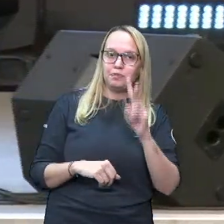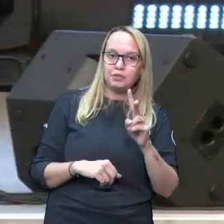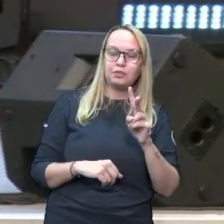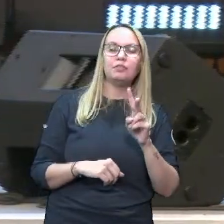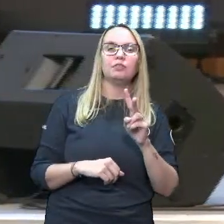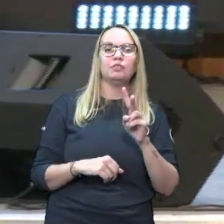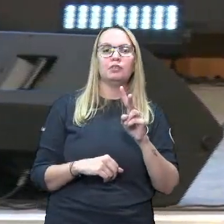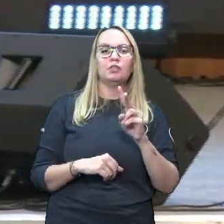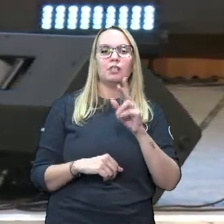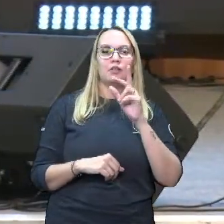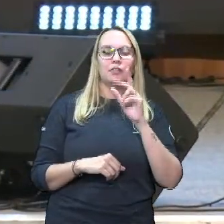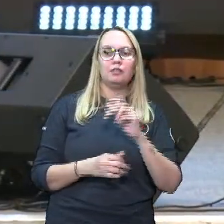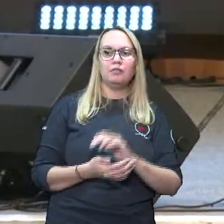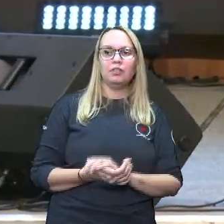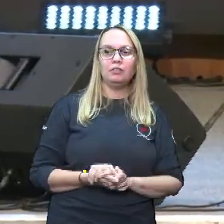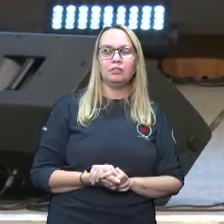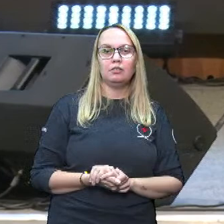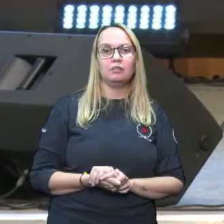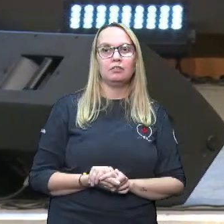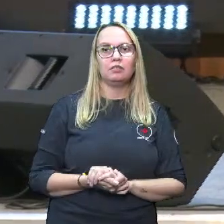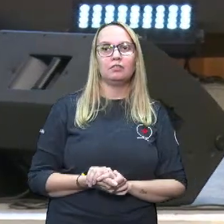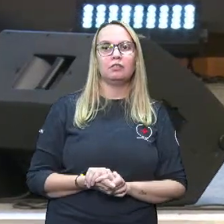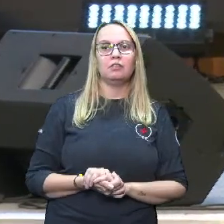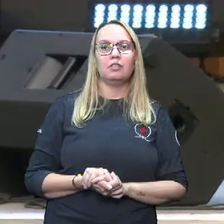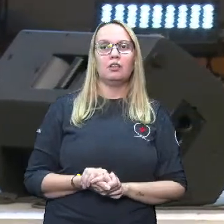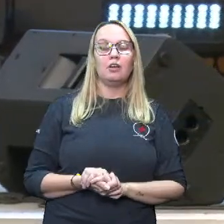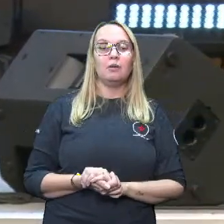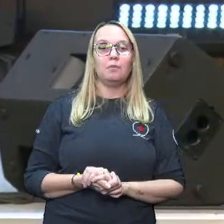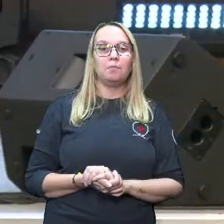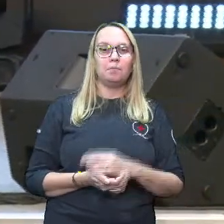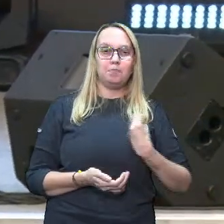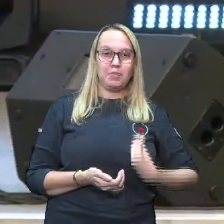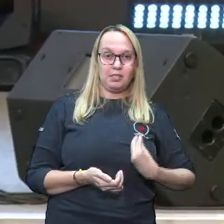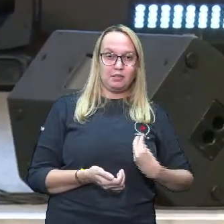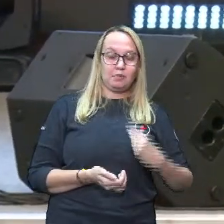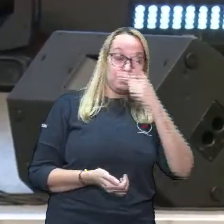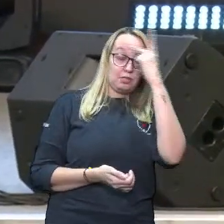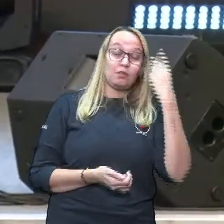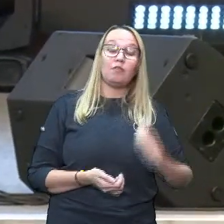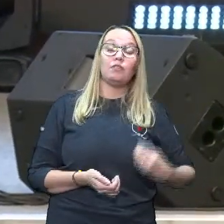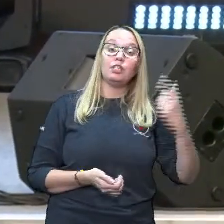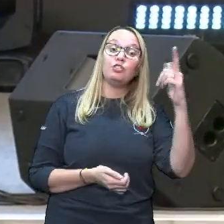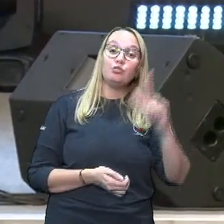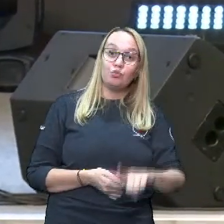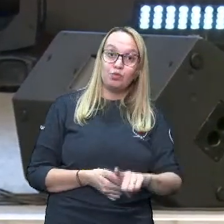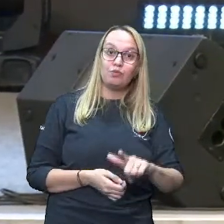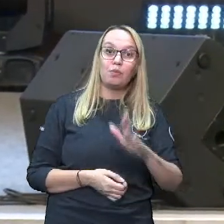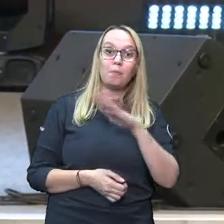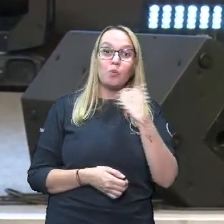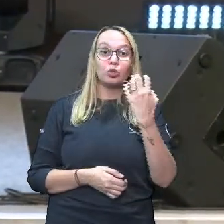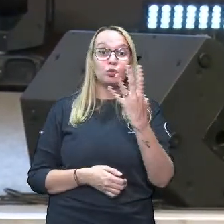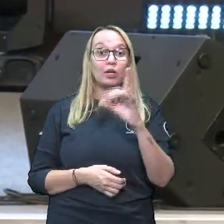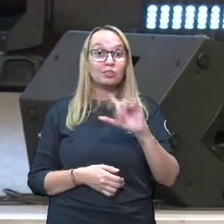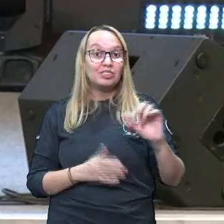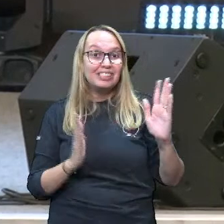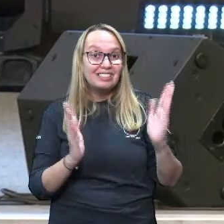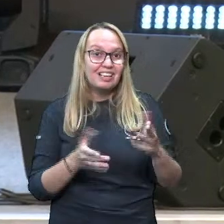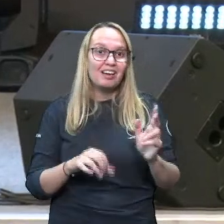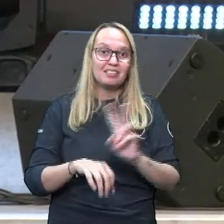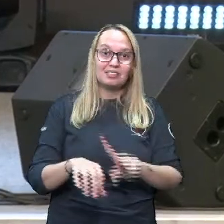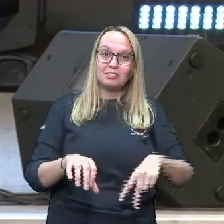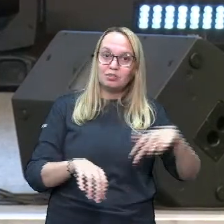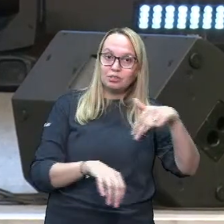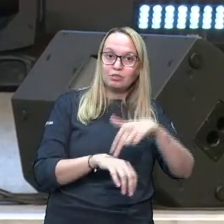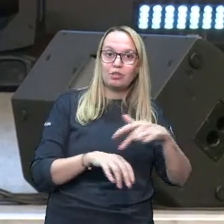se converter. E até gente voltar à vida que já estava morto há 4 dias, Pedro viu. Mas Pedro também viu os soldados